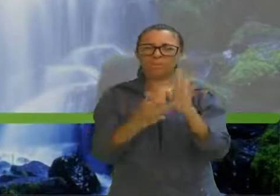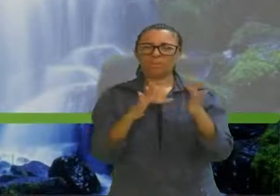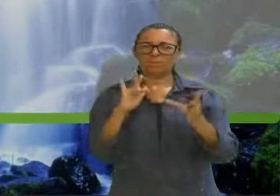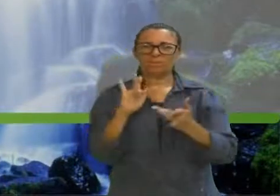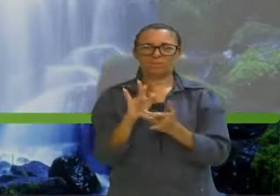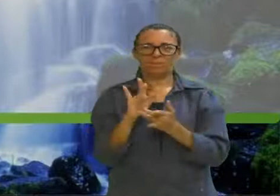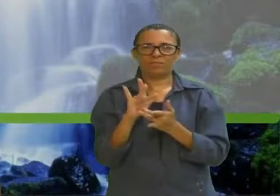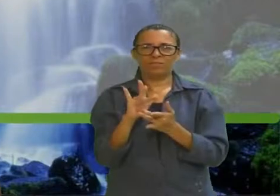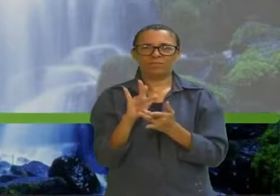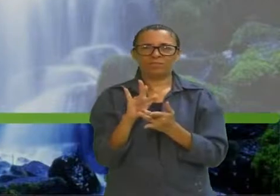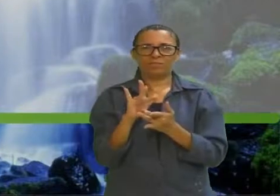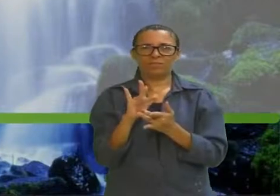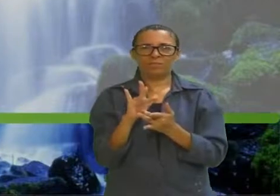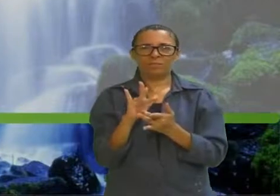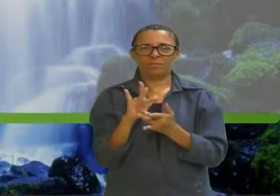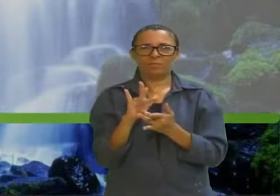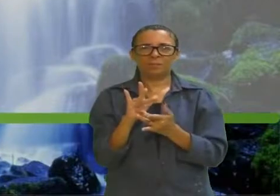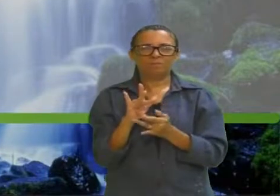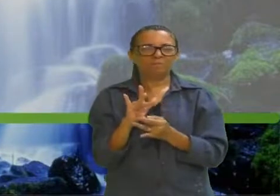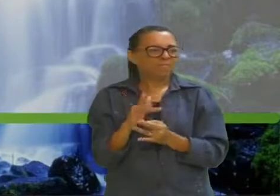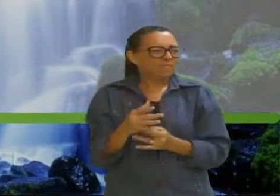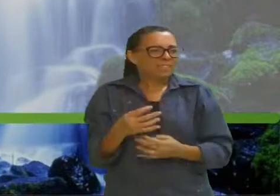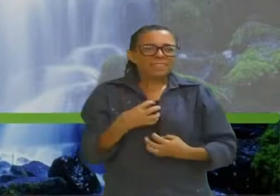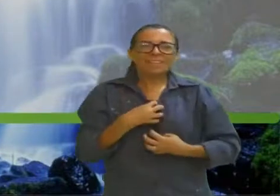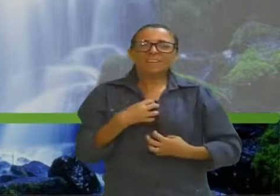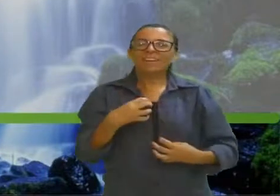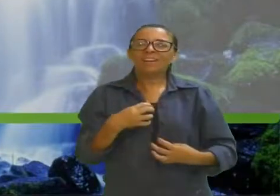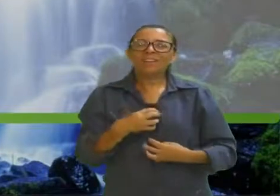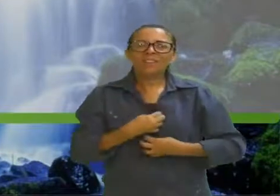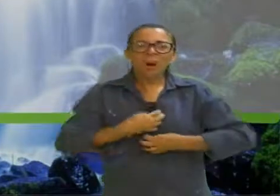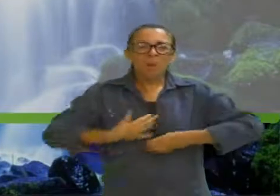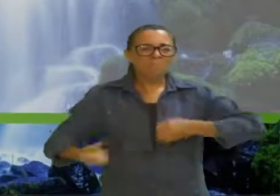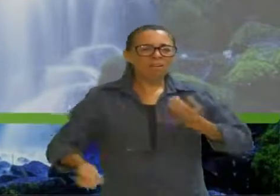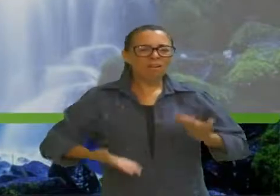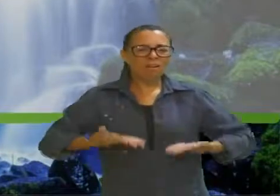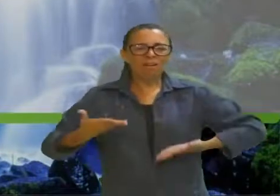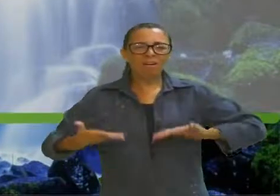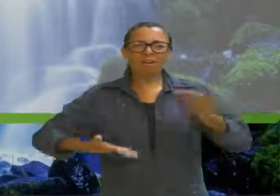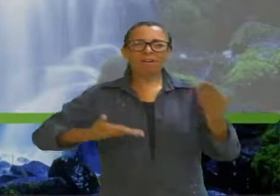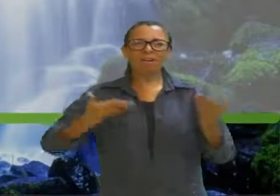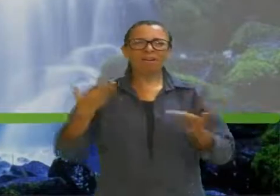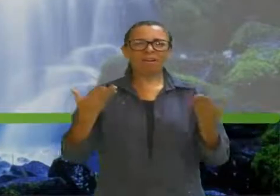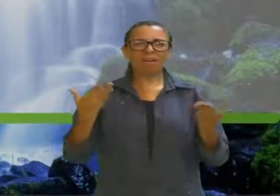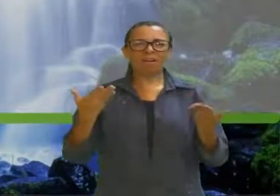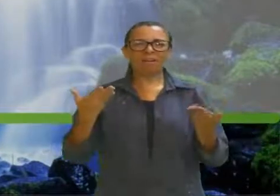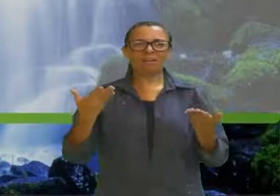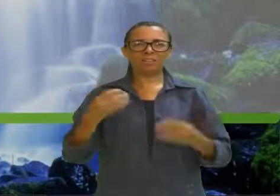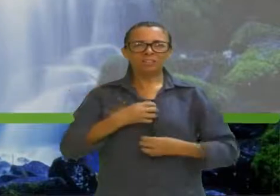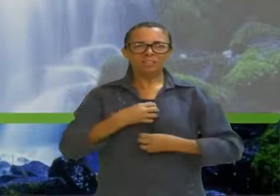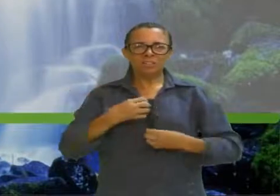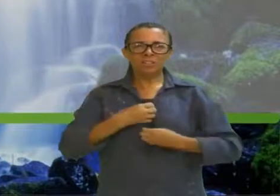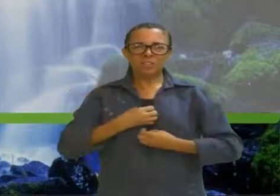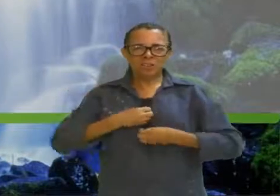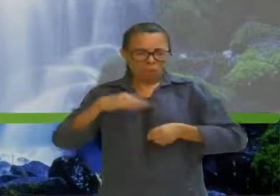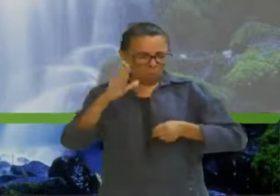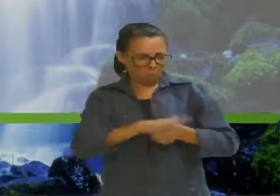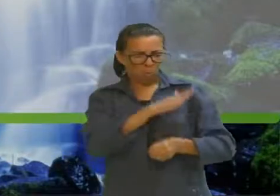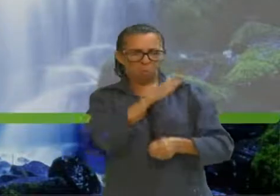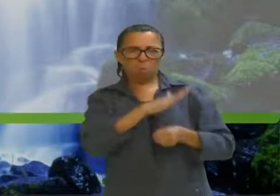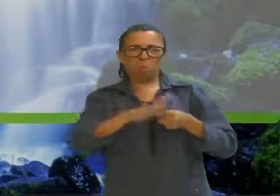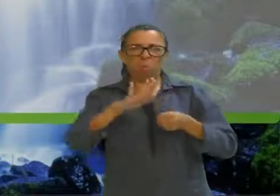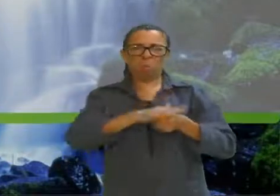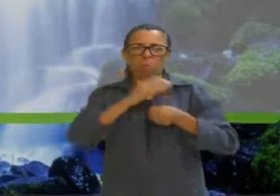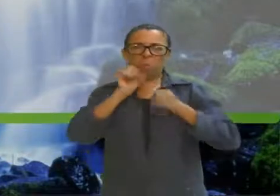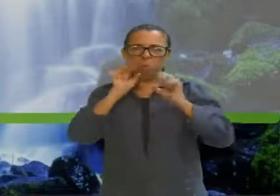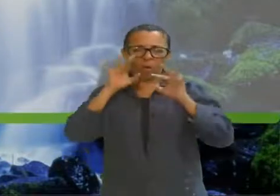nós dizemos que fazemos. Nós precisamos fazer a vontade de Deus e